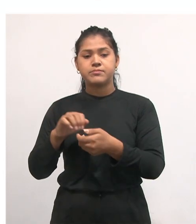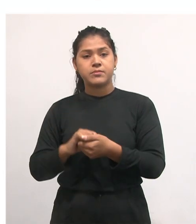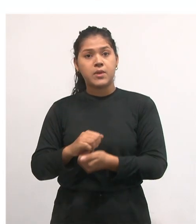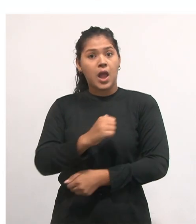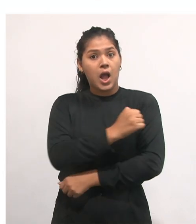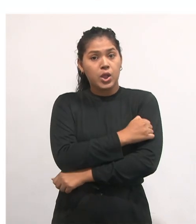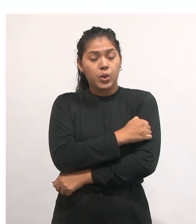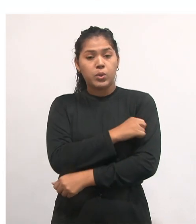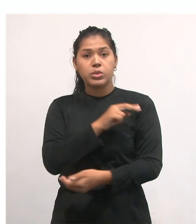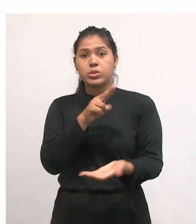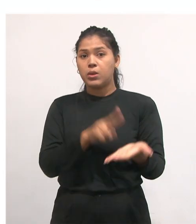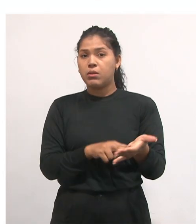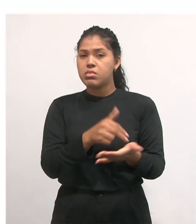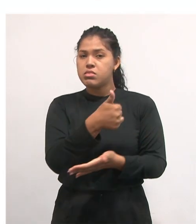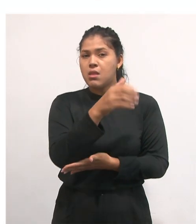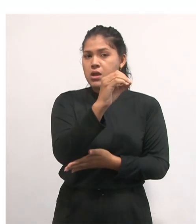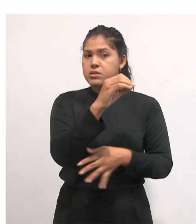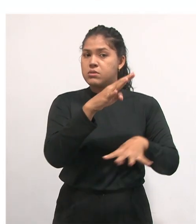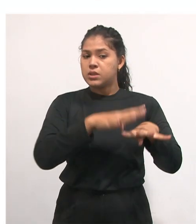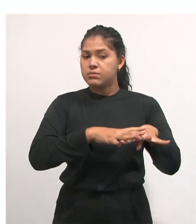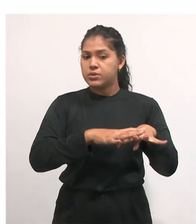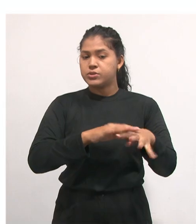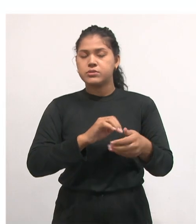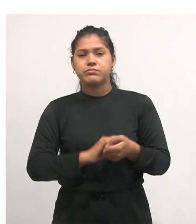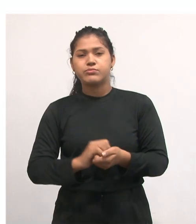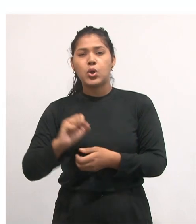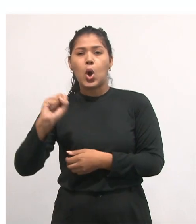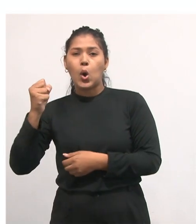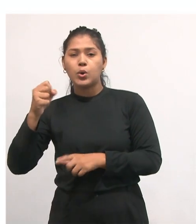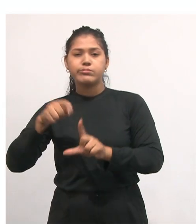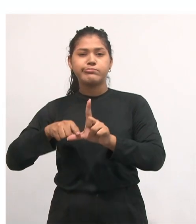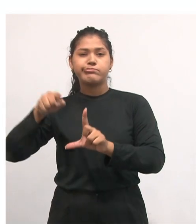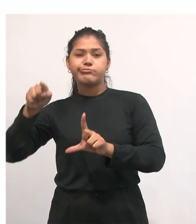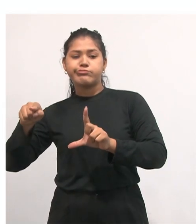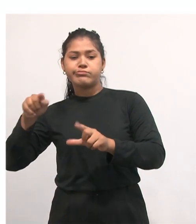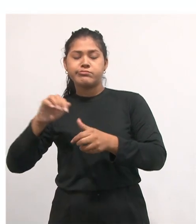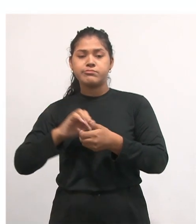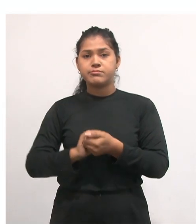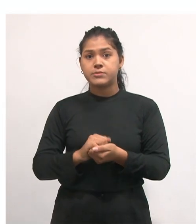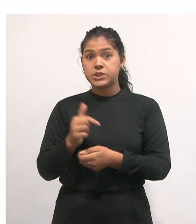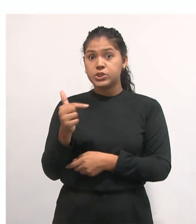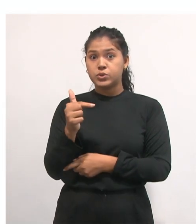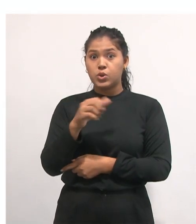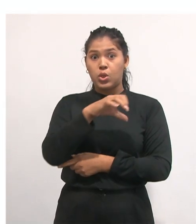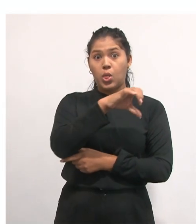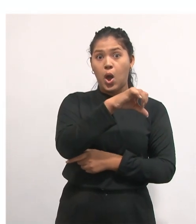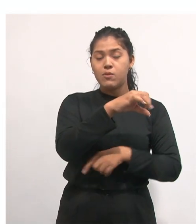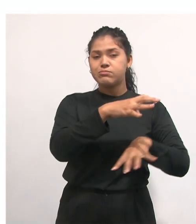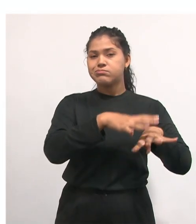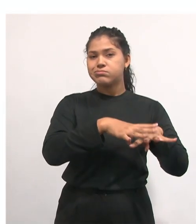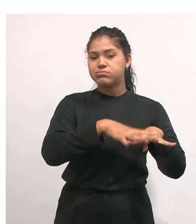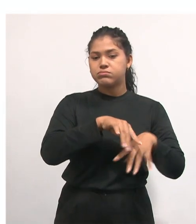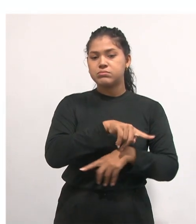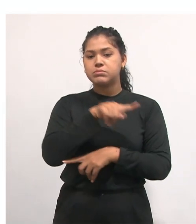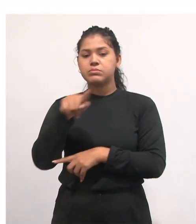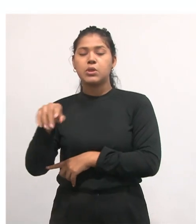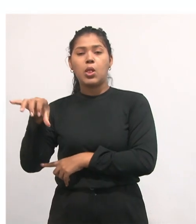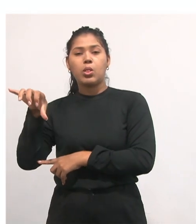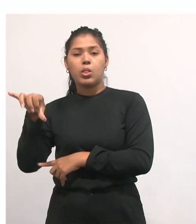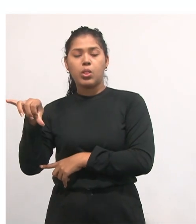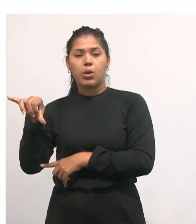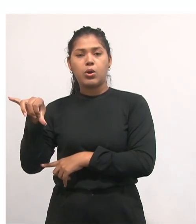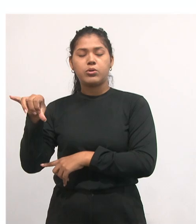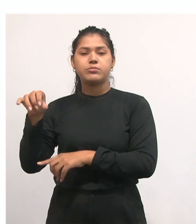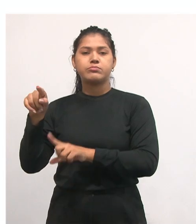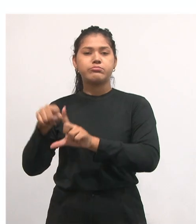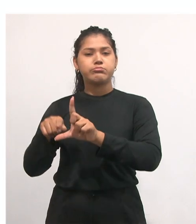10 em matemática, tirou 8 em estatística. Esse segundo aluno tirou 9 em matemática e em estatística ele